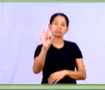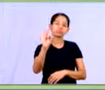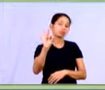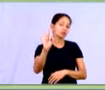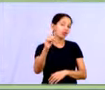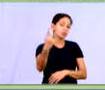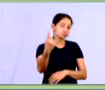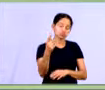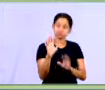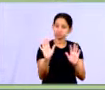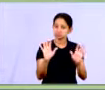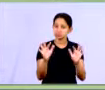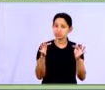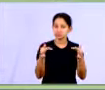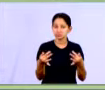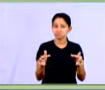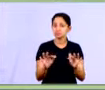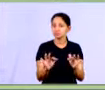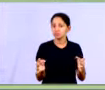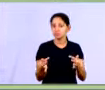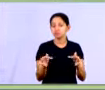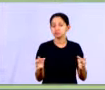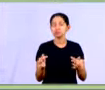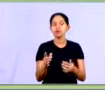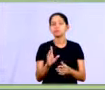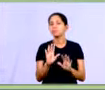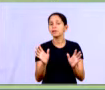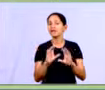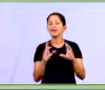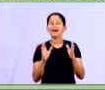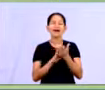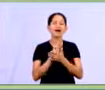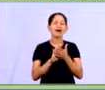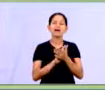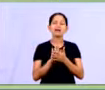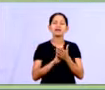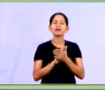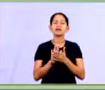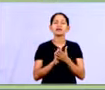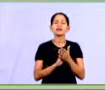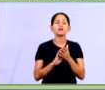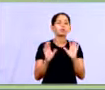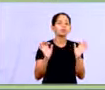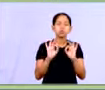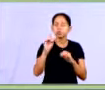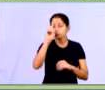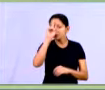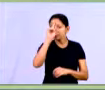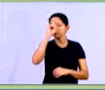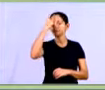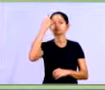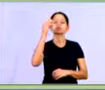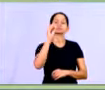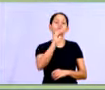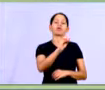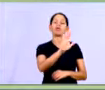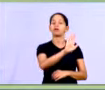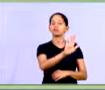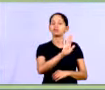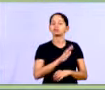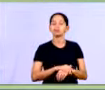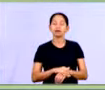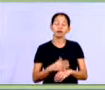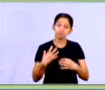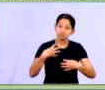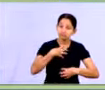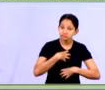antes. Isso não é nem uma questão de fórmula, tá, professor? Esse T0 nem existe. Mas é porque, assim, numa atuação minha